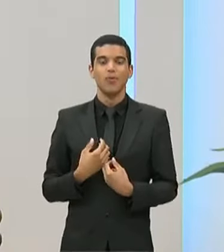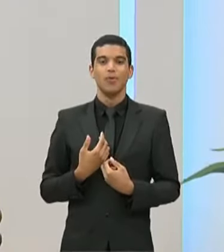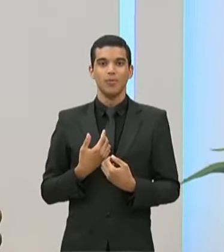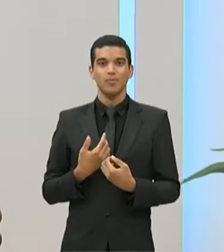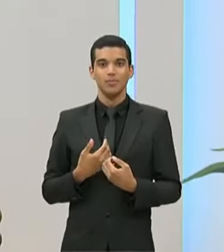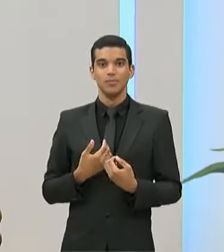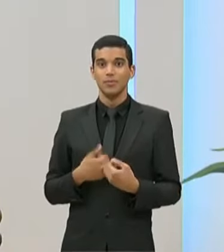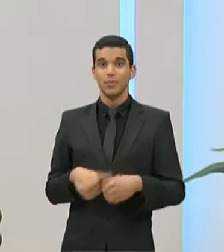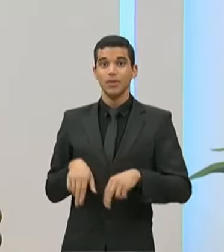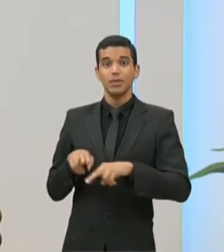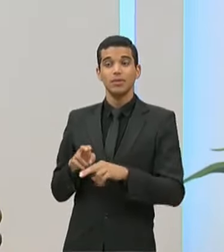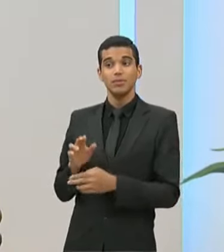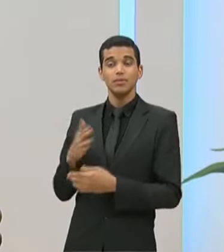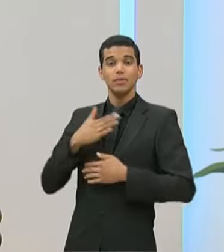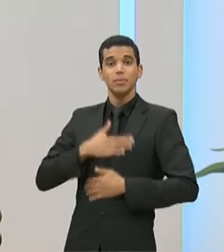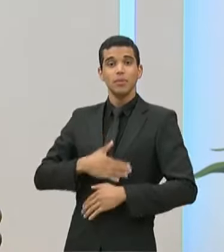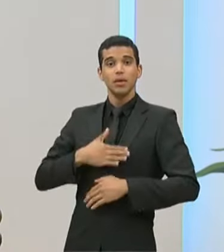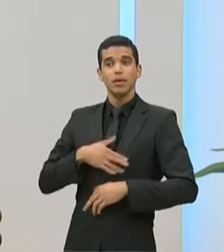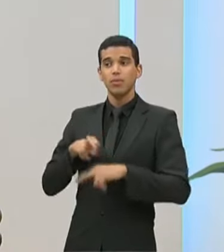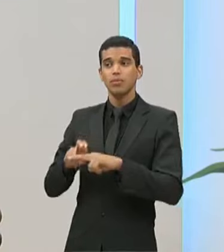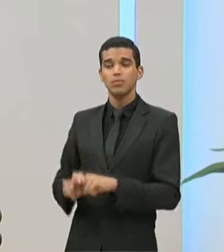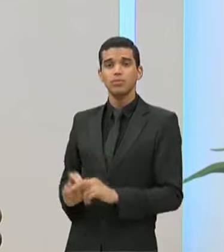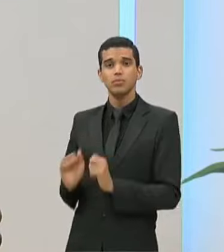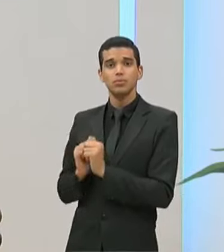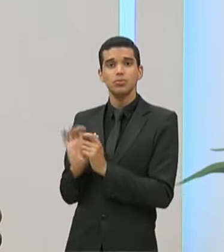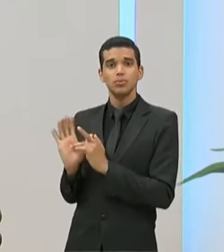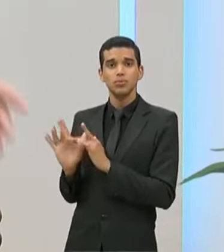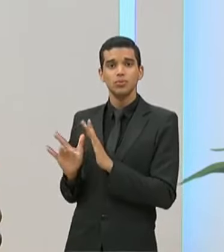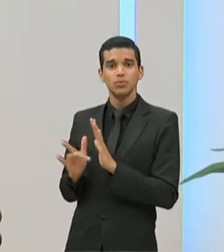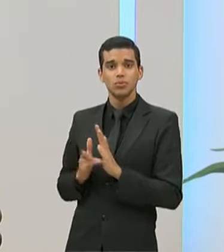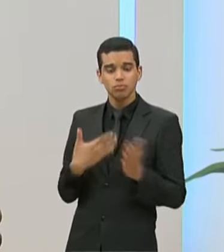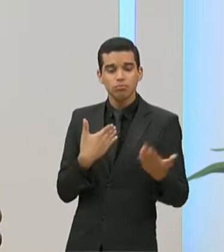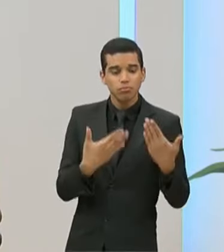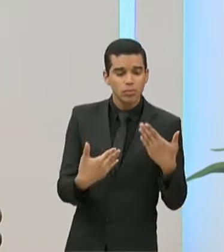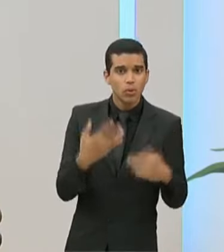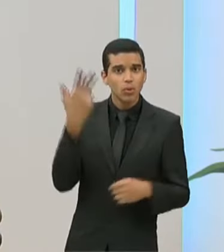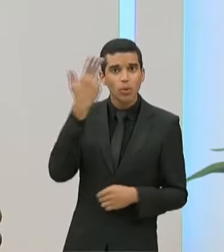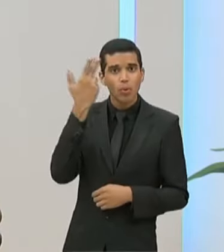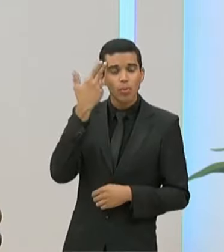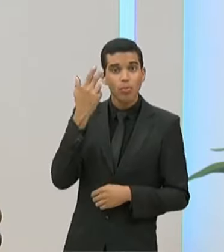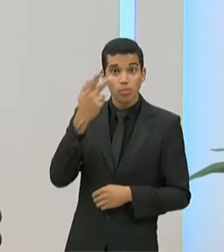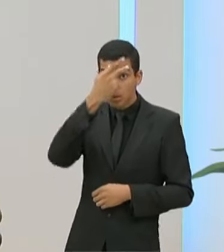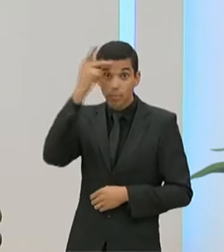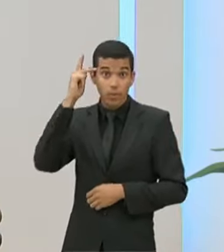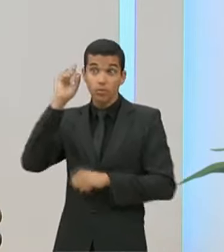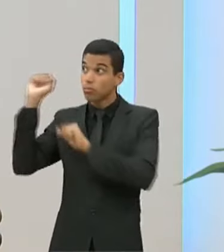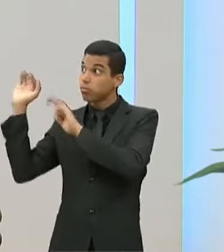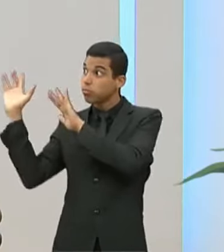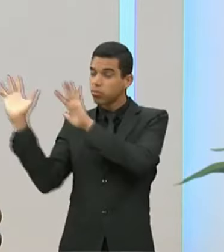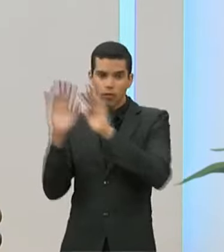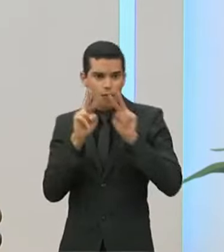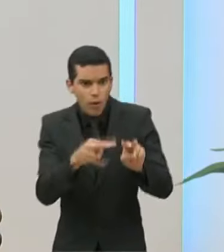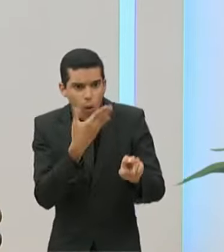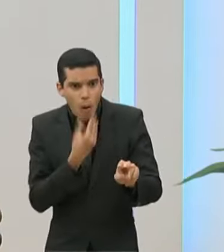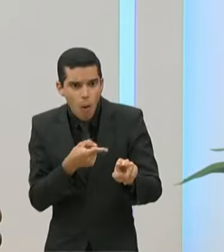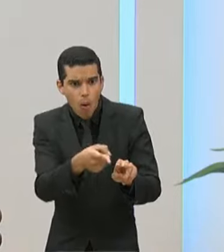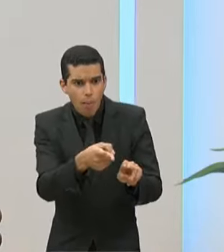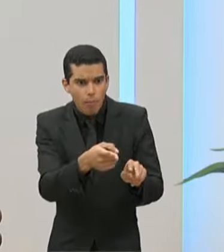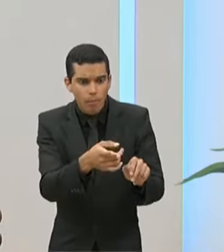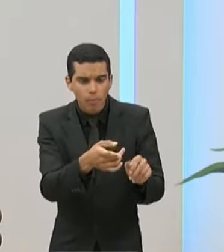Todo mundo se admirou e se perturbou, os moradores de Gadara, a tal ponto que Jesus